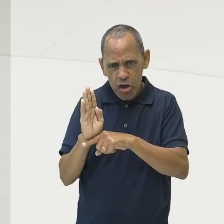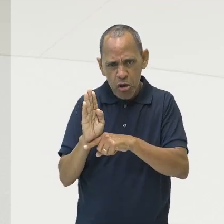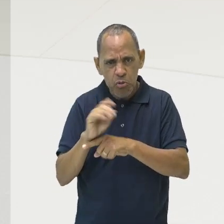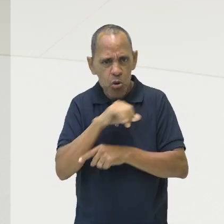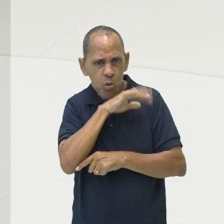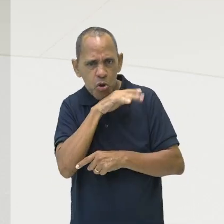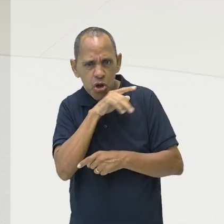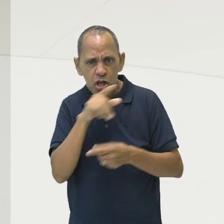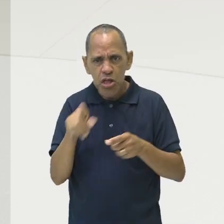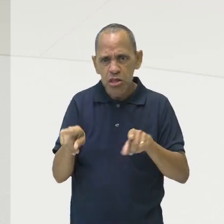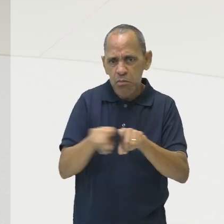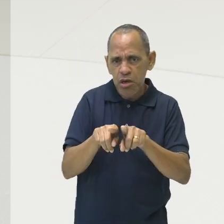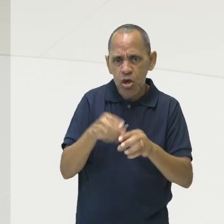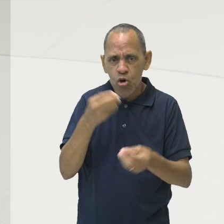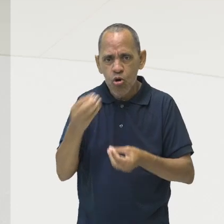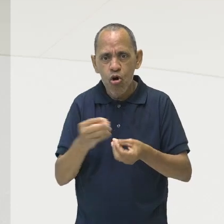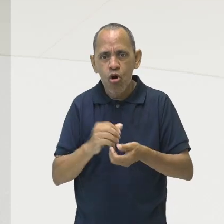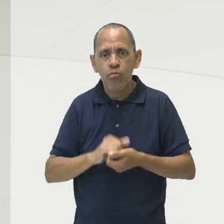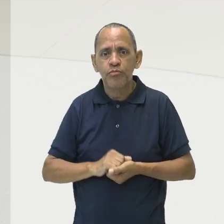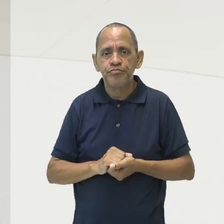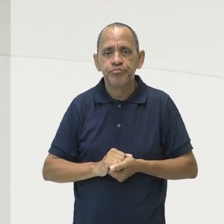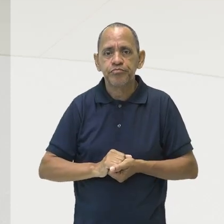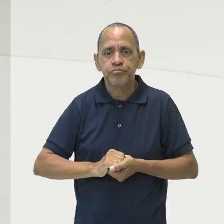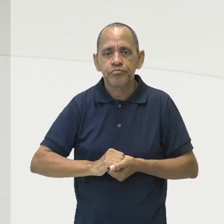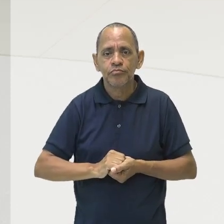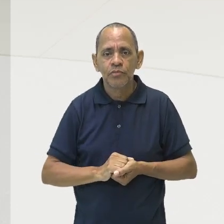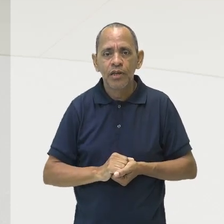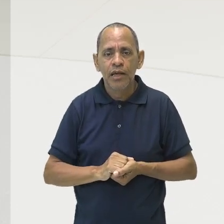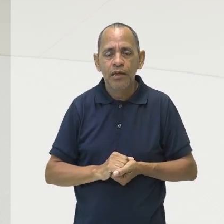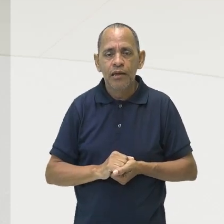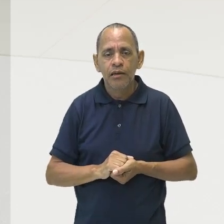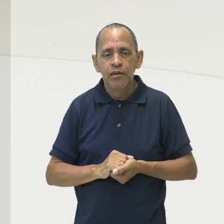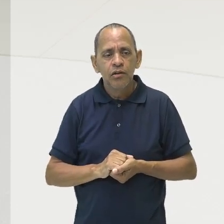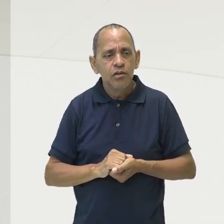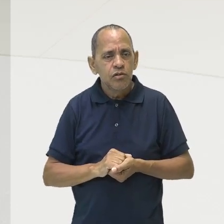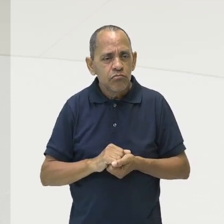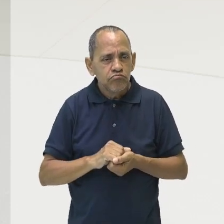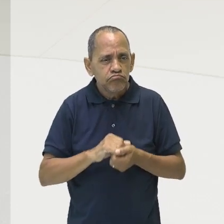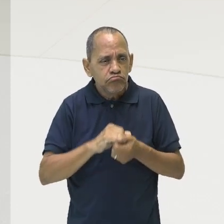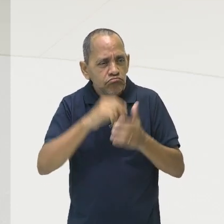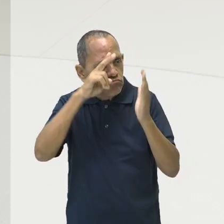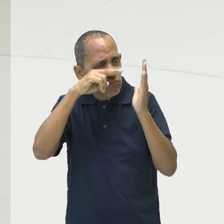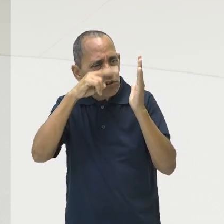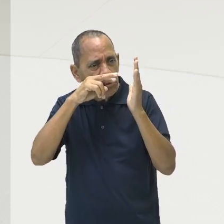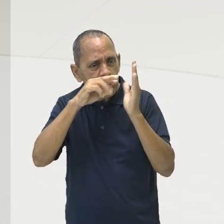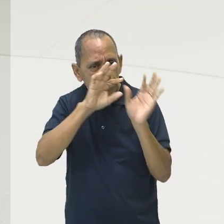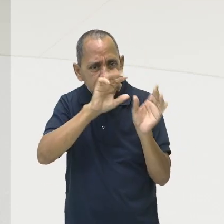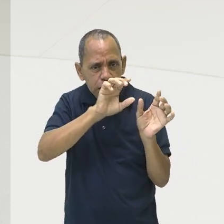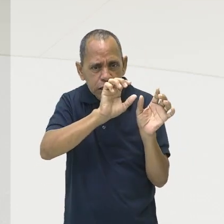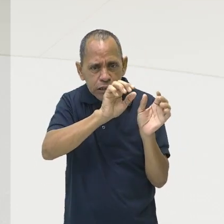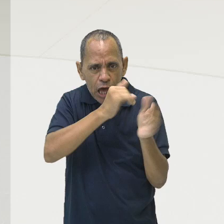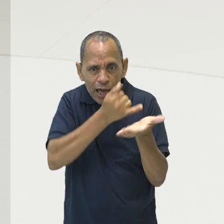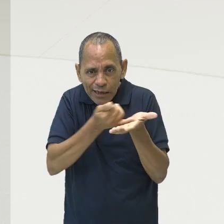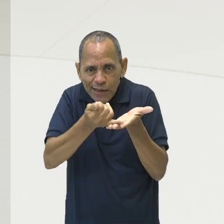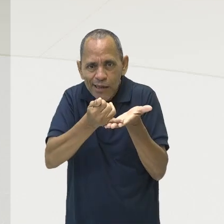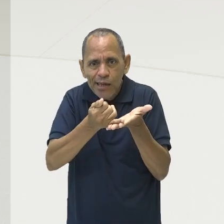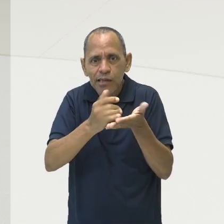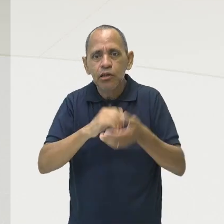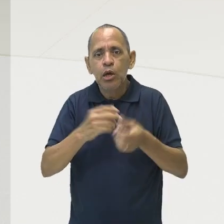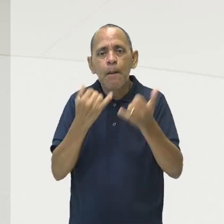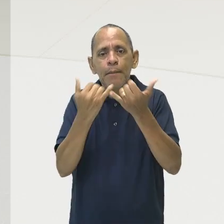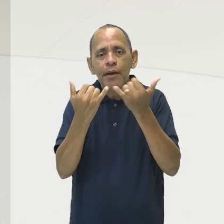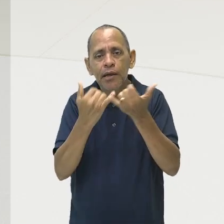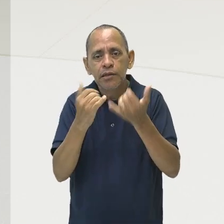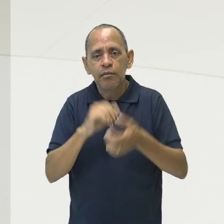sinopse, ficou assim... Quando a gente lê a sinopse, parece interessante, mas quem já assistiu? O que as pessoas estão opinando? Então, a gente vai lá na